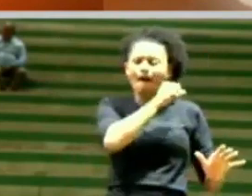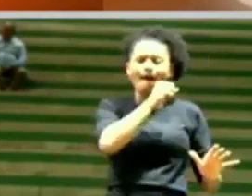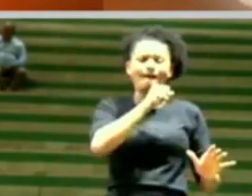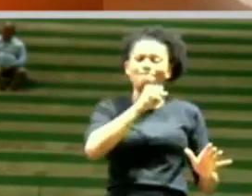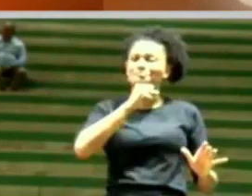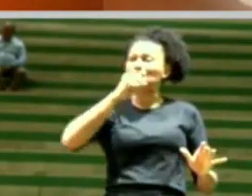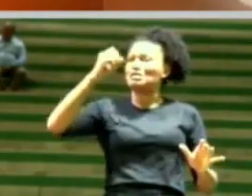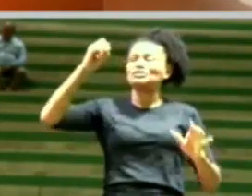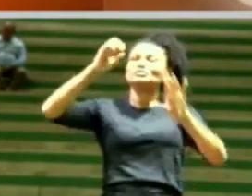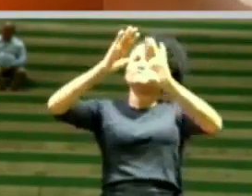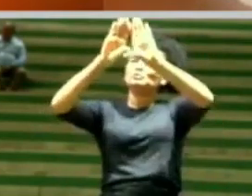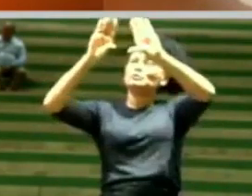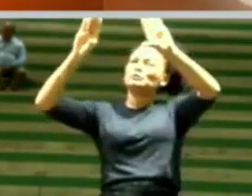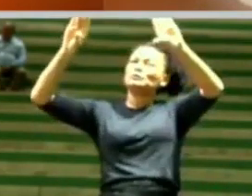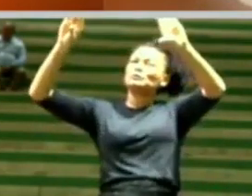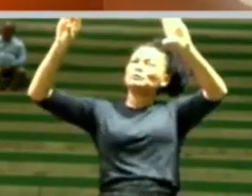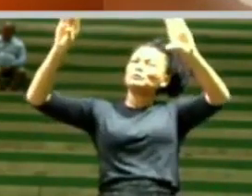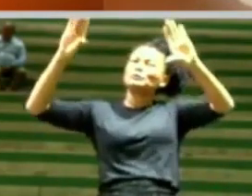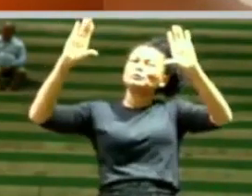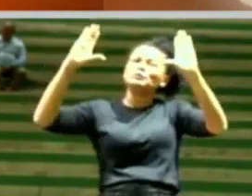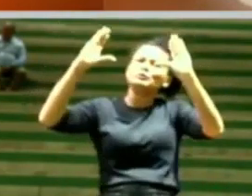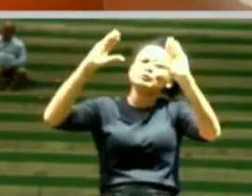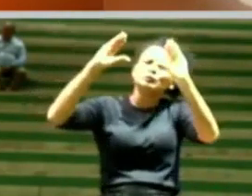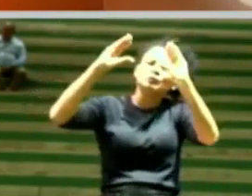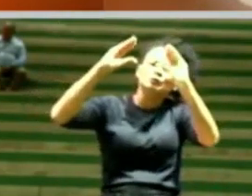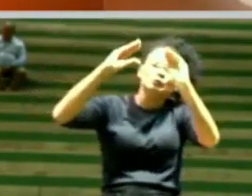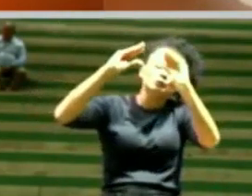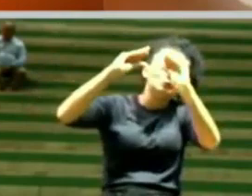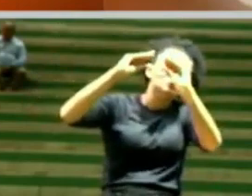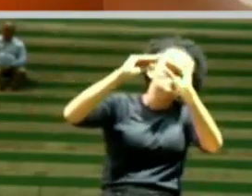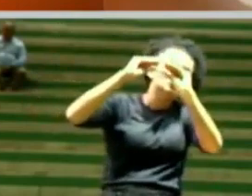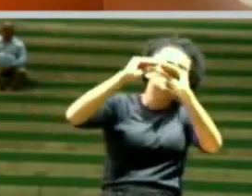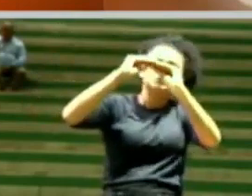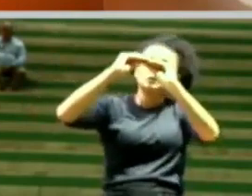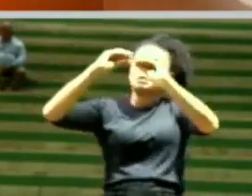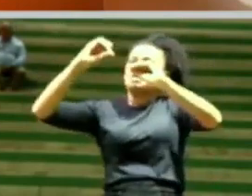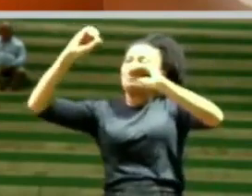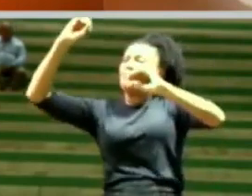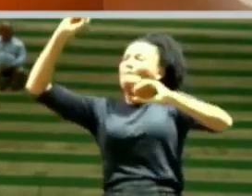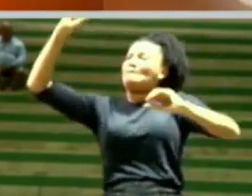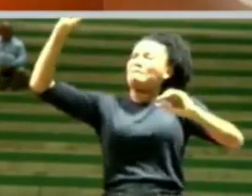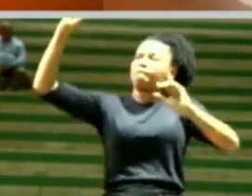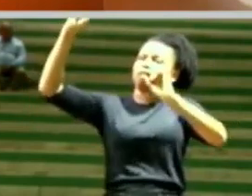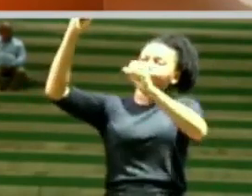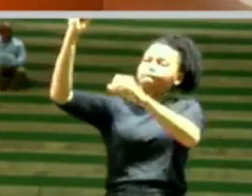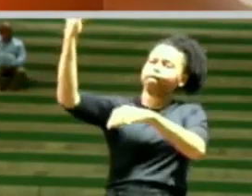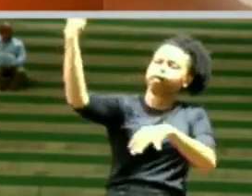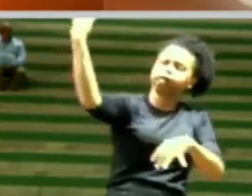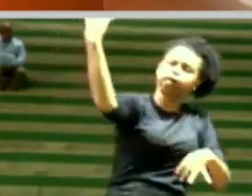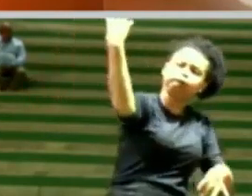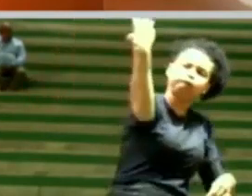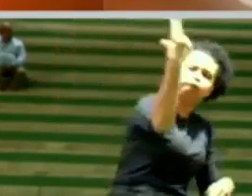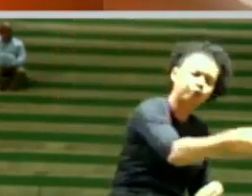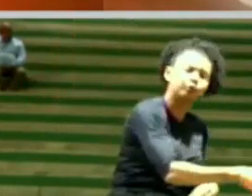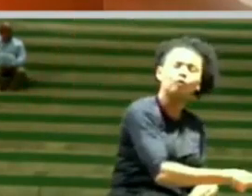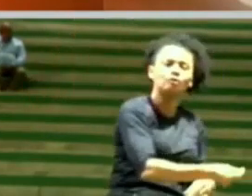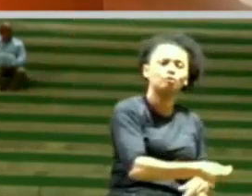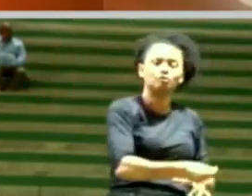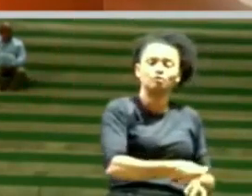que ele só aparece em noites muito escuras e que ele surge sem que